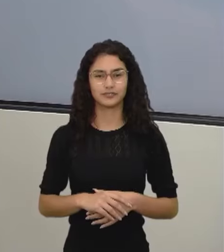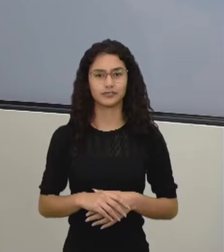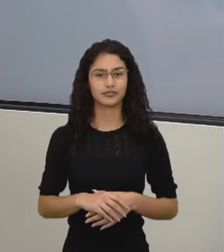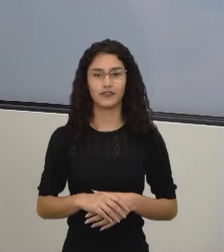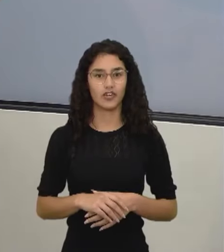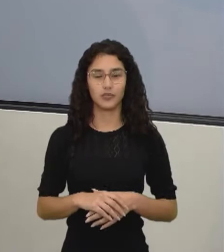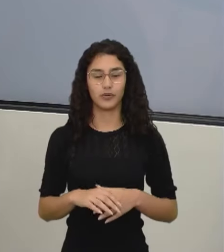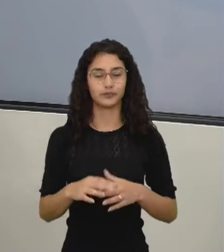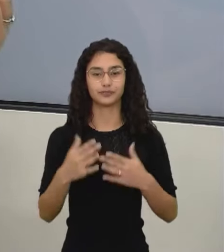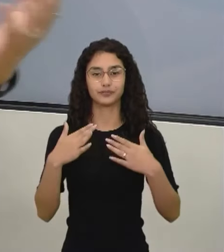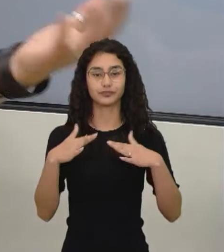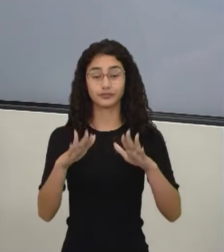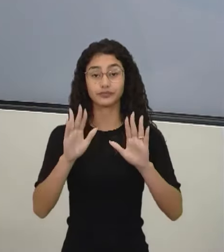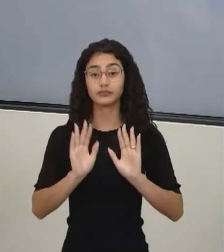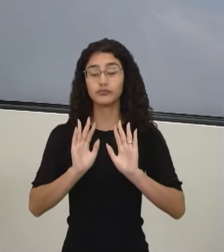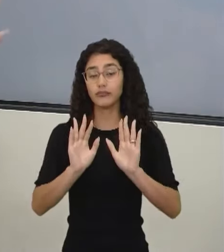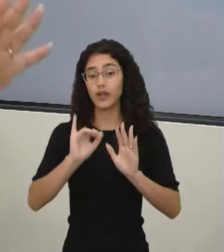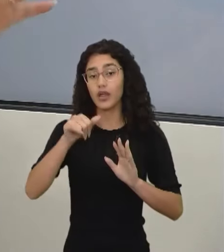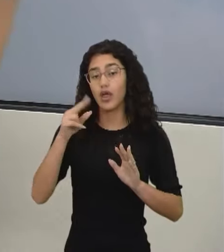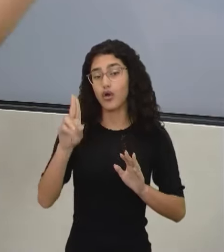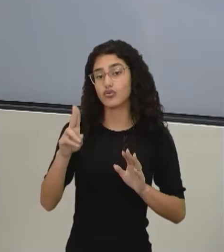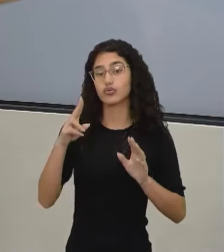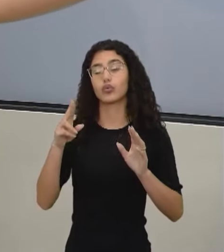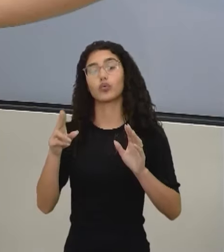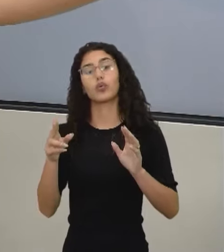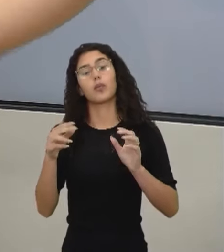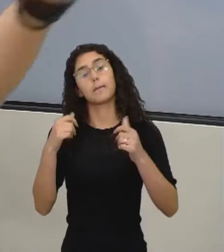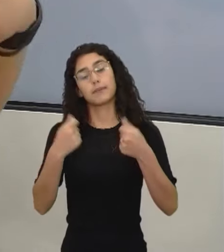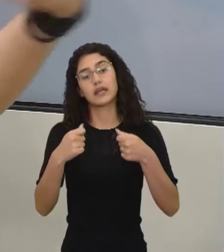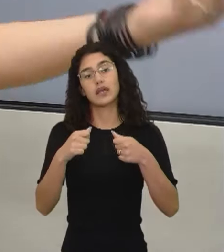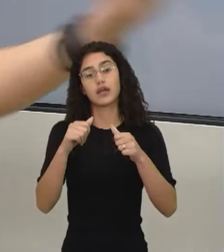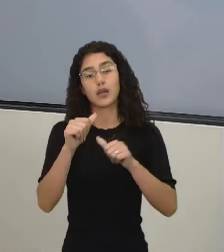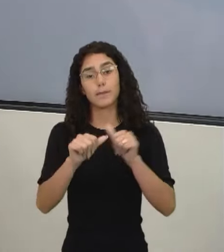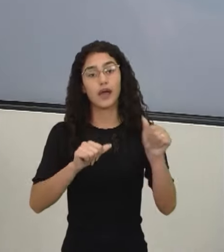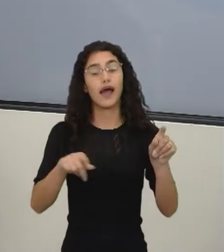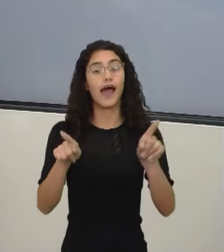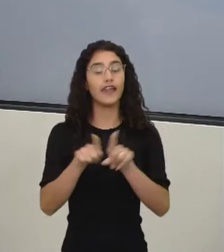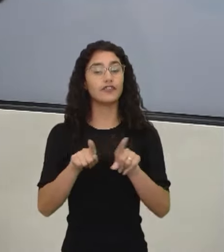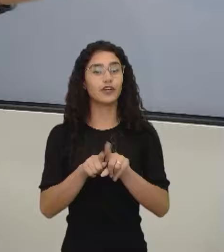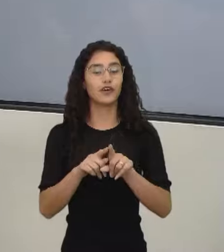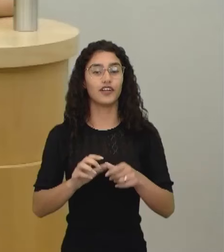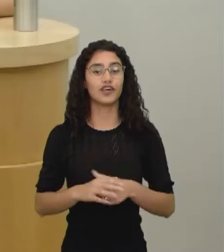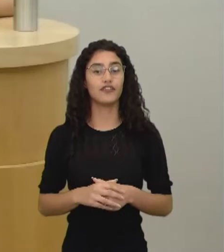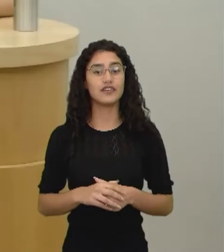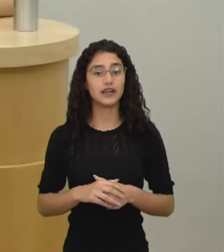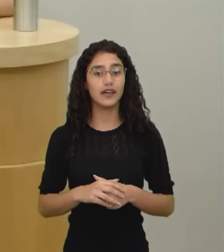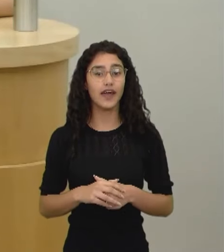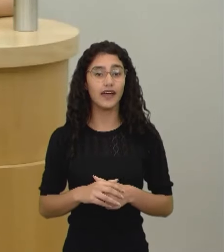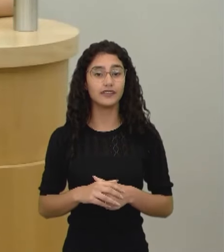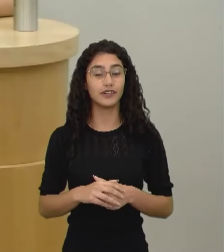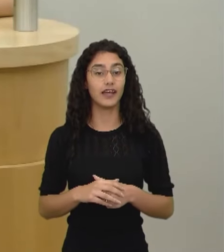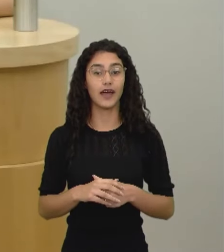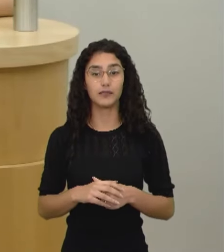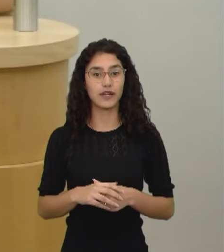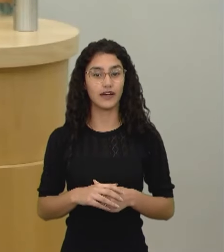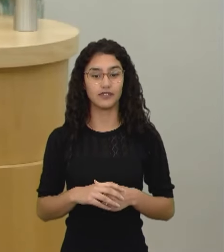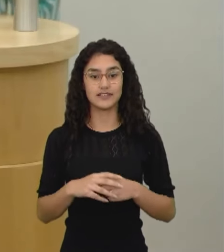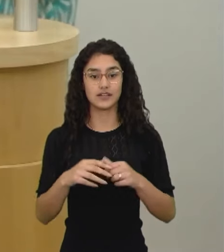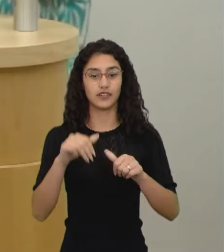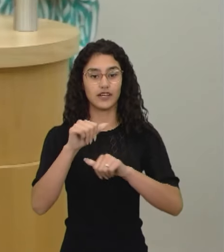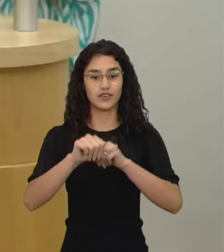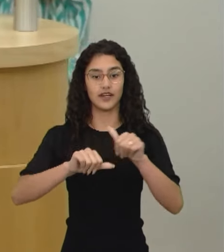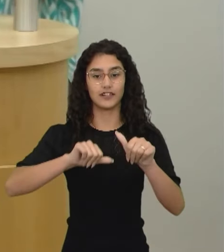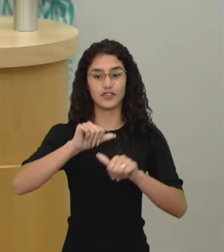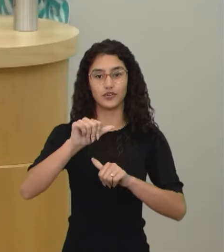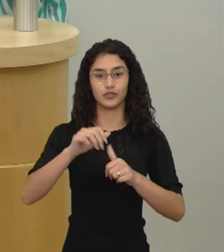acontecendo. Então, se eu vou empurrar... Se a Juliana tá vindo, eu tenho que empurrar ela pro outro lado. Porque se ela já tá vindo, pra que eu vou empurrar, né? Exato. Trazer. Senão